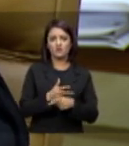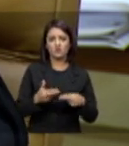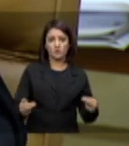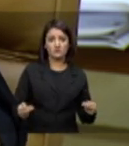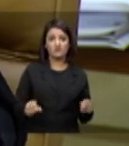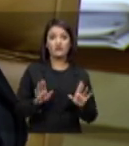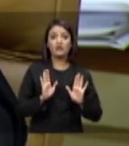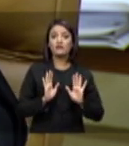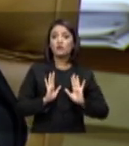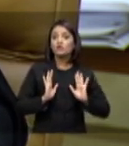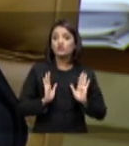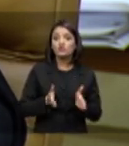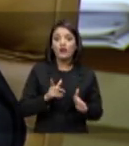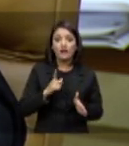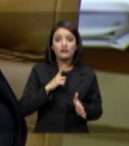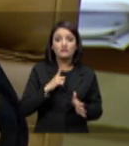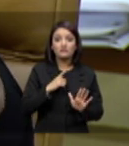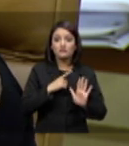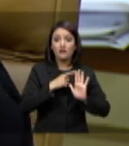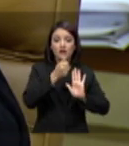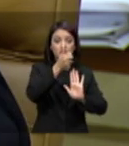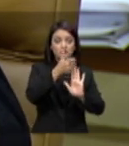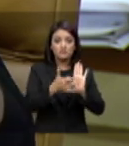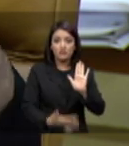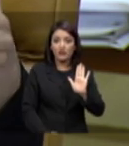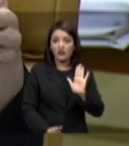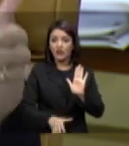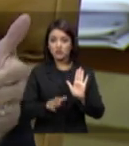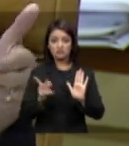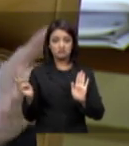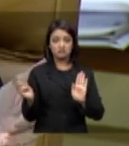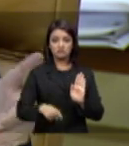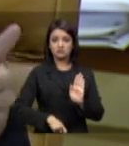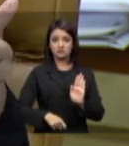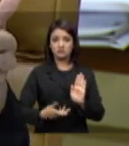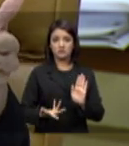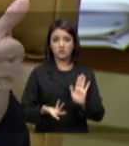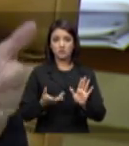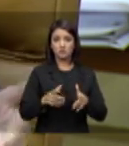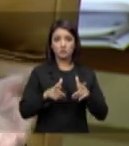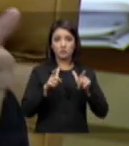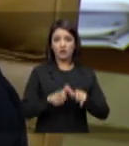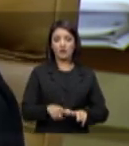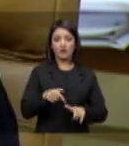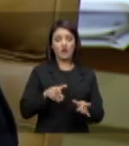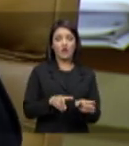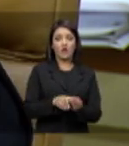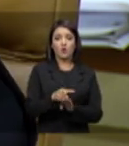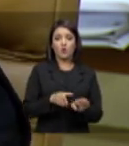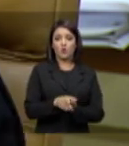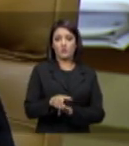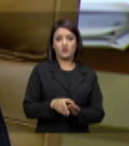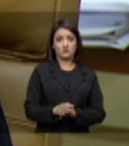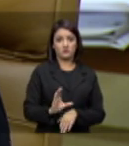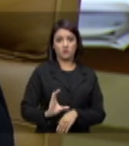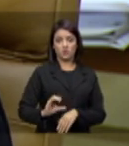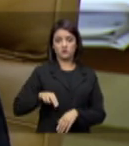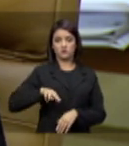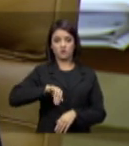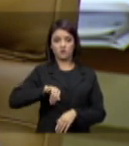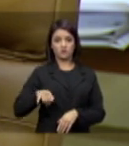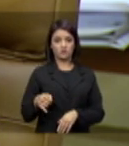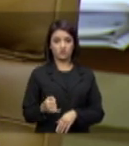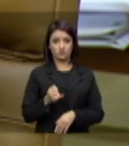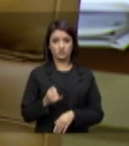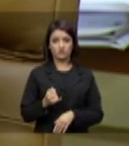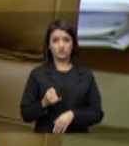e que está expresso formal válido e eficaz no espaço próprio que eu da recomendação do conselho nacional de